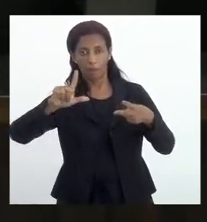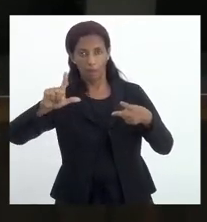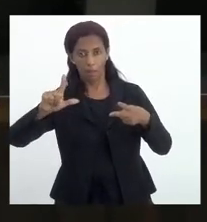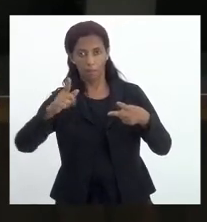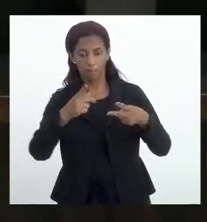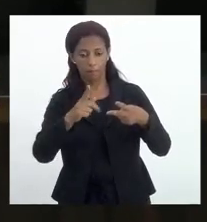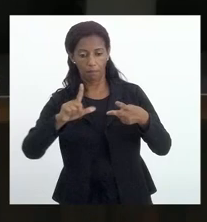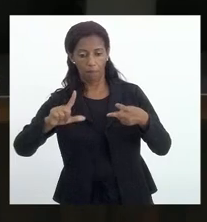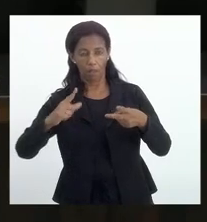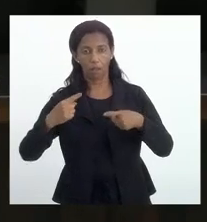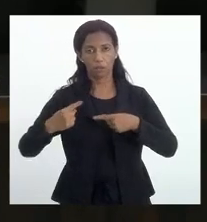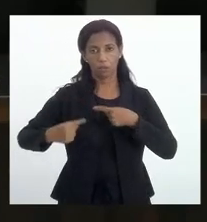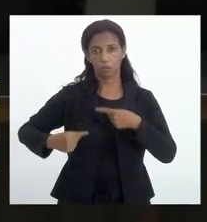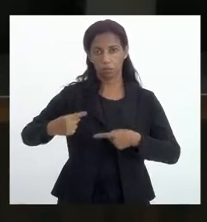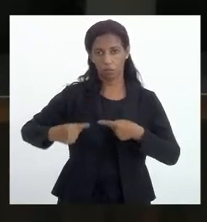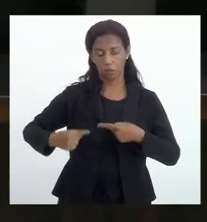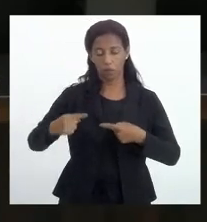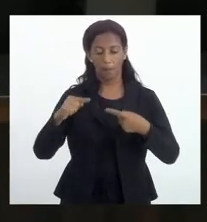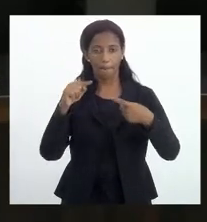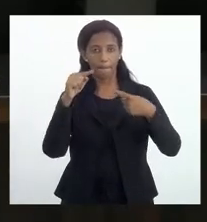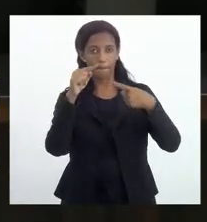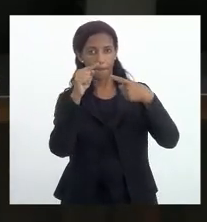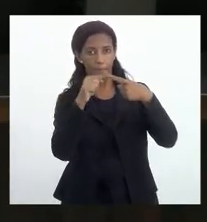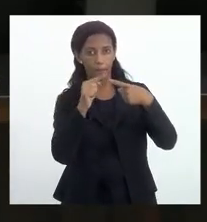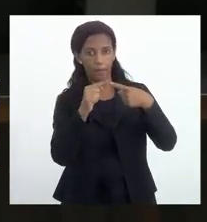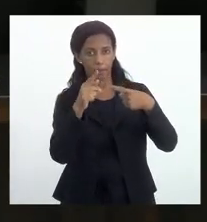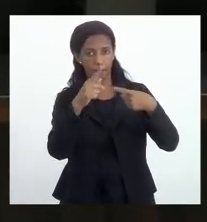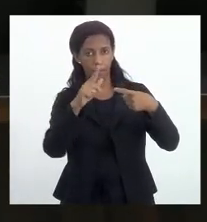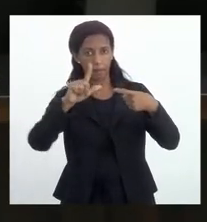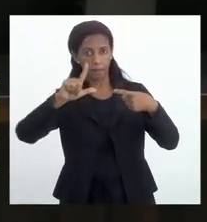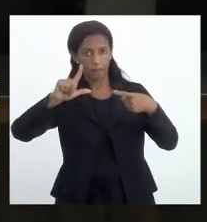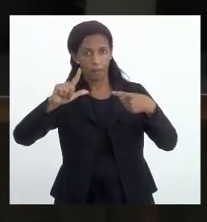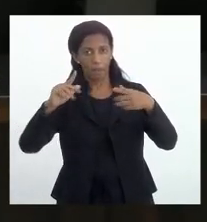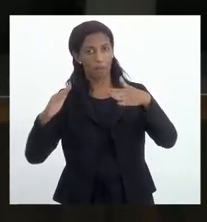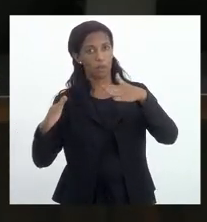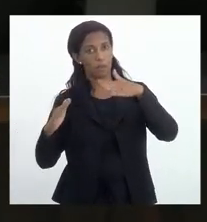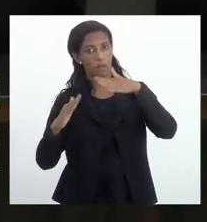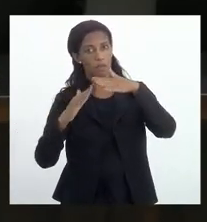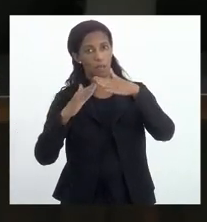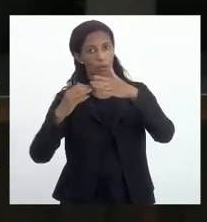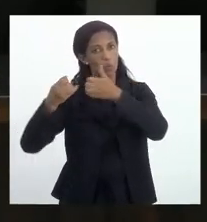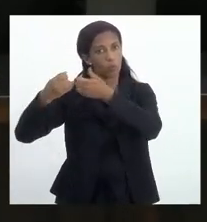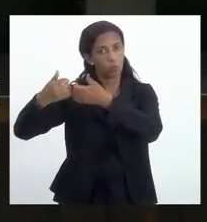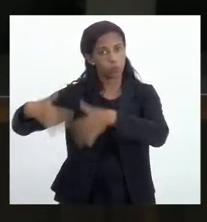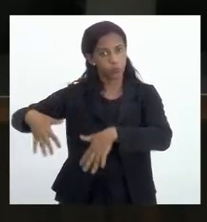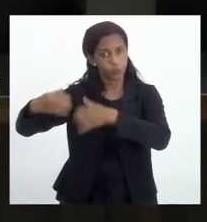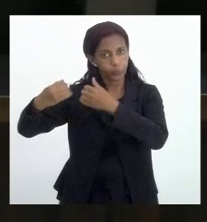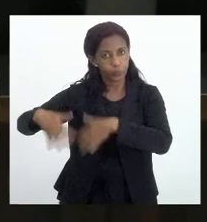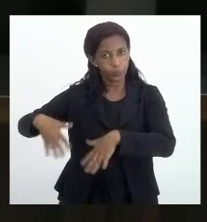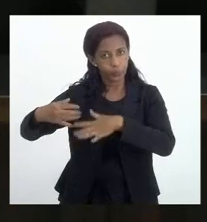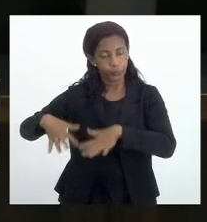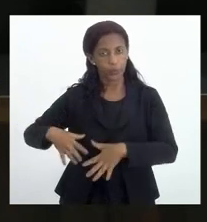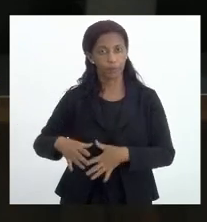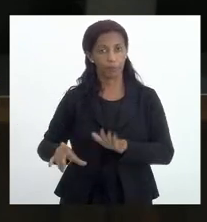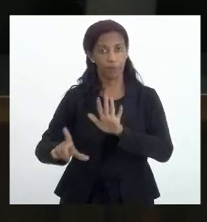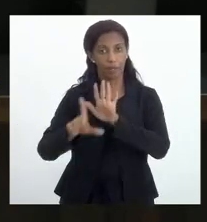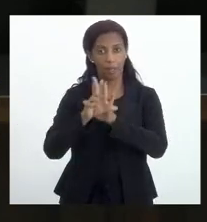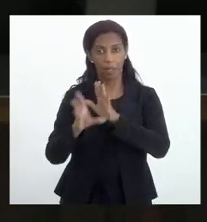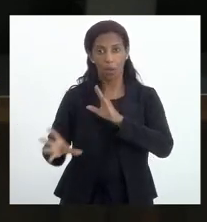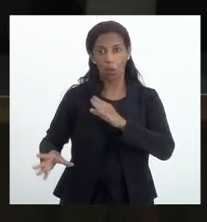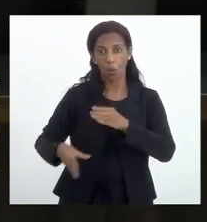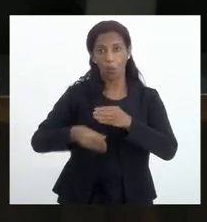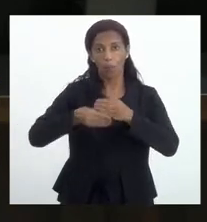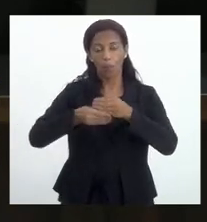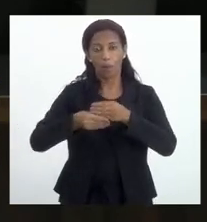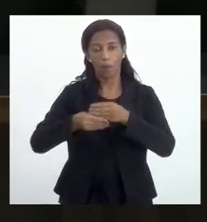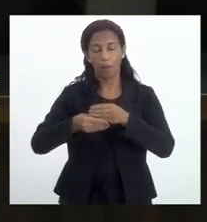debate. O PL do teto de gastos, que é a lei